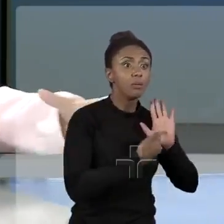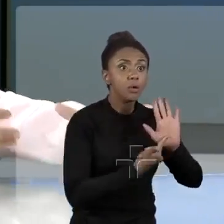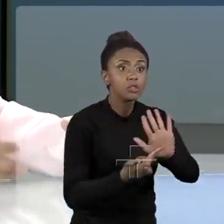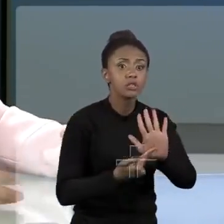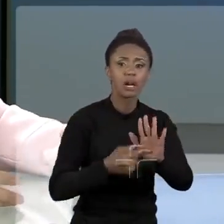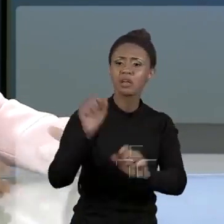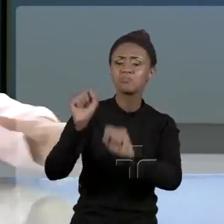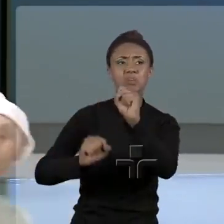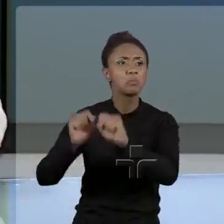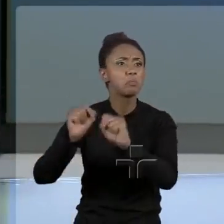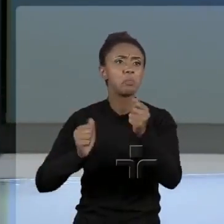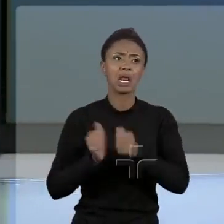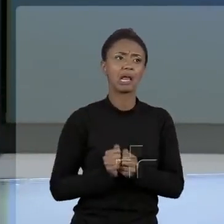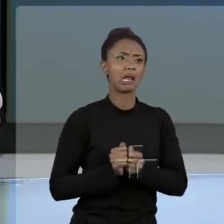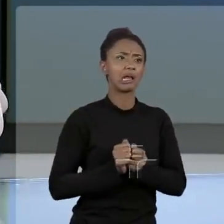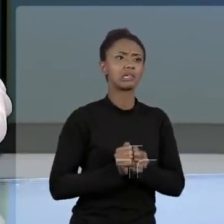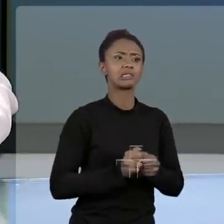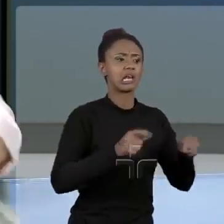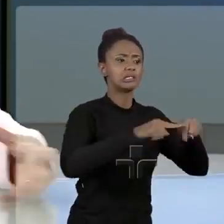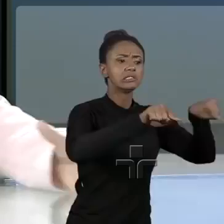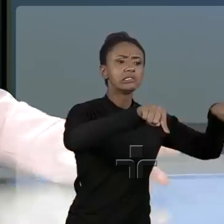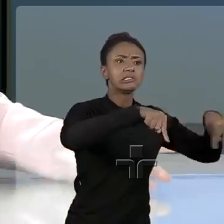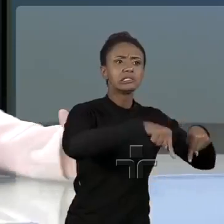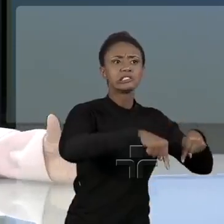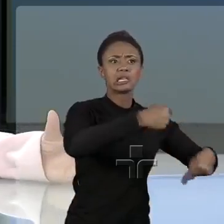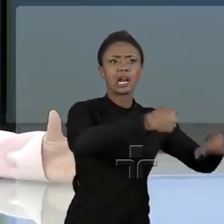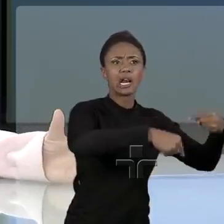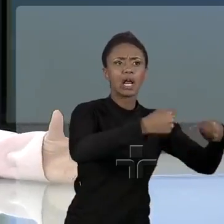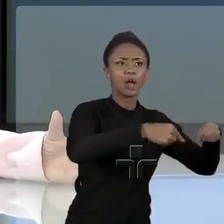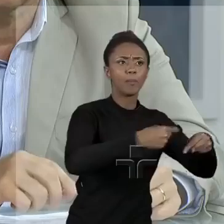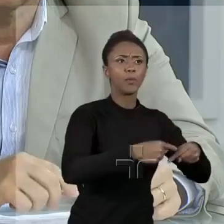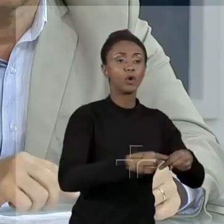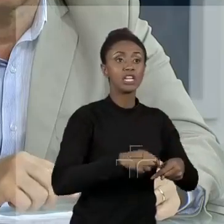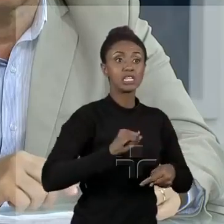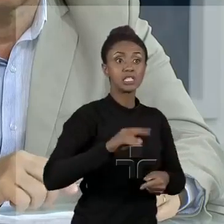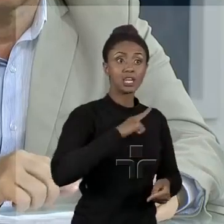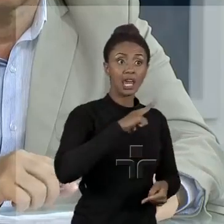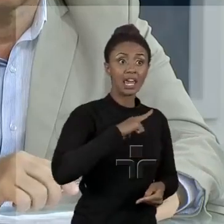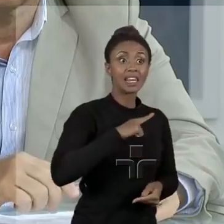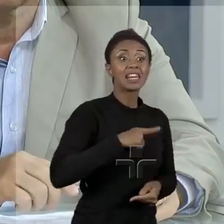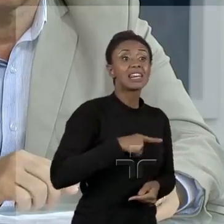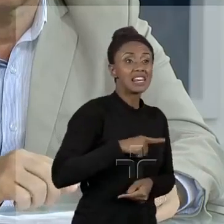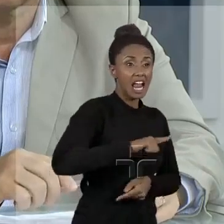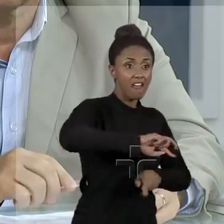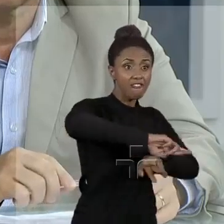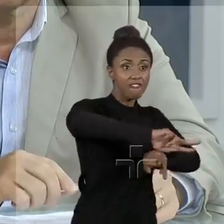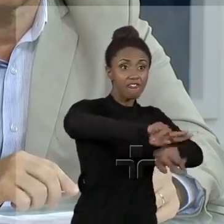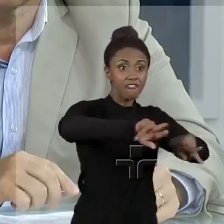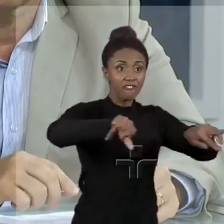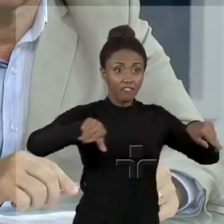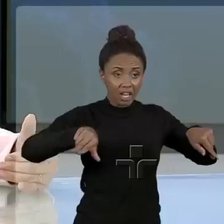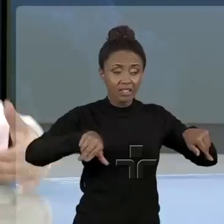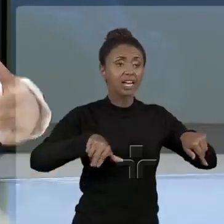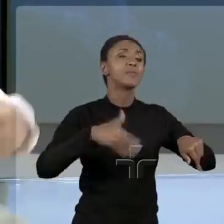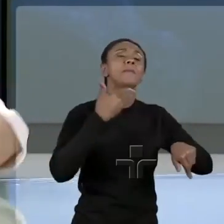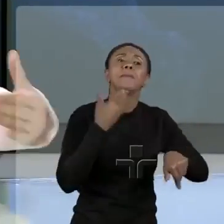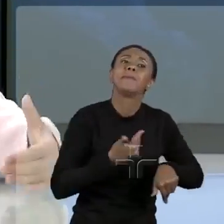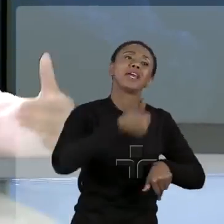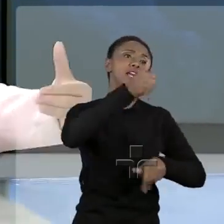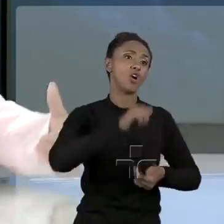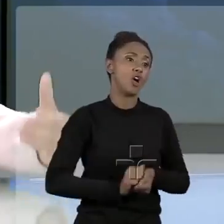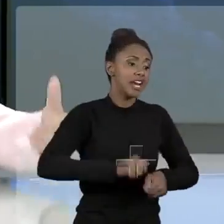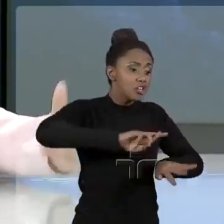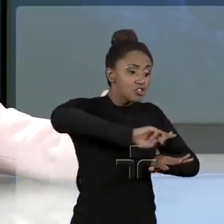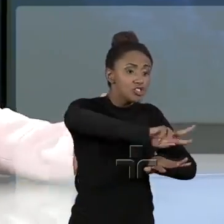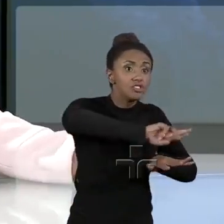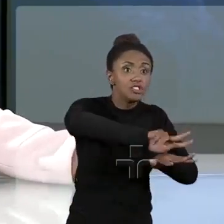num gabinete, quanto mais diversidade, em todos os sentidos, melhor. A